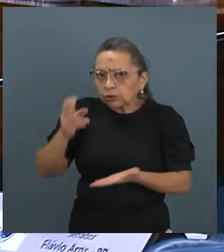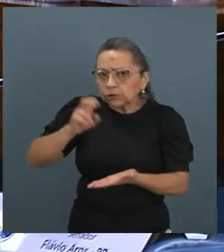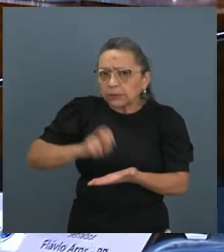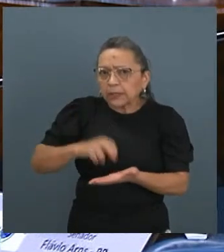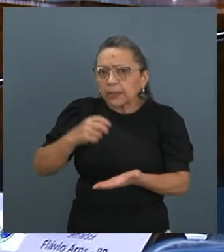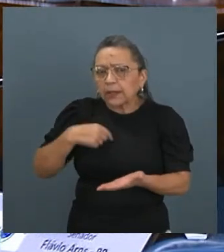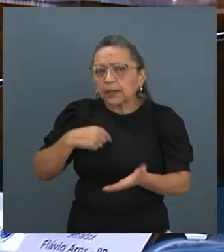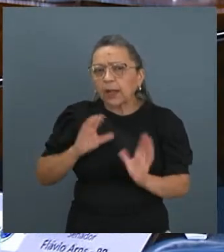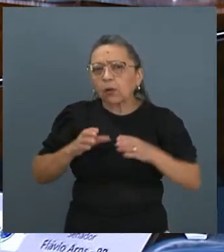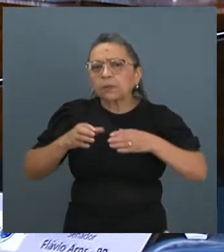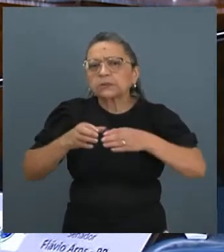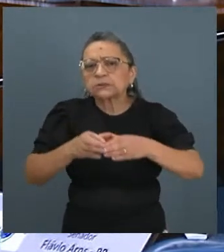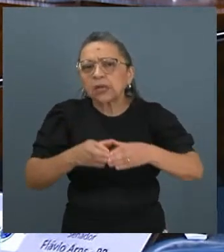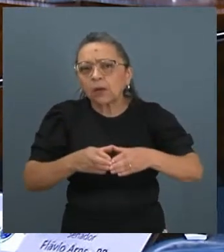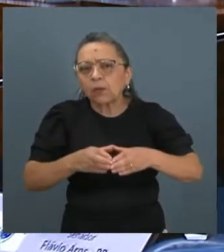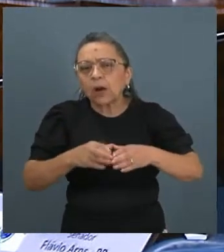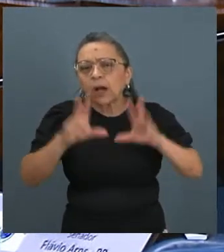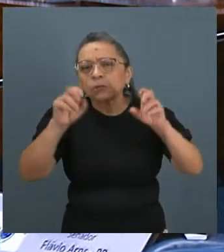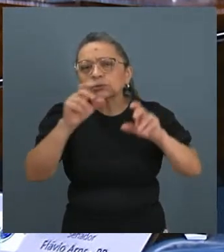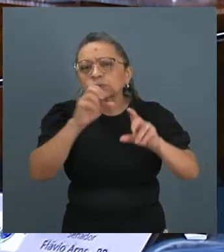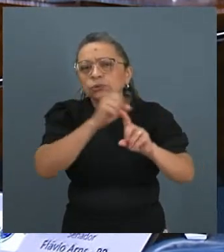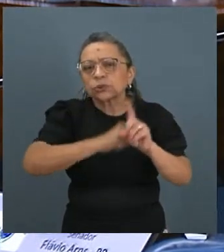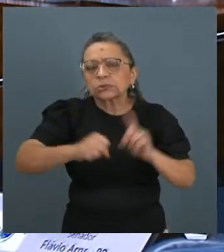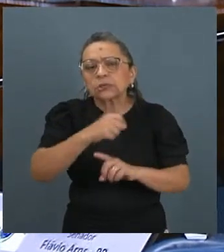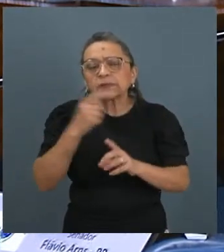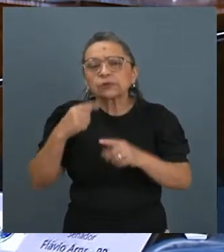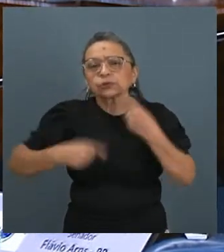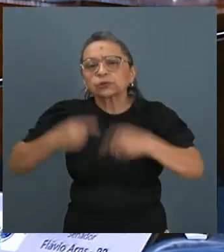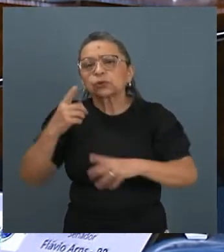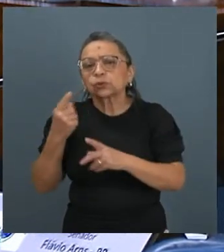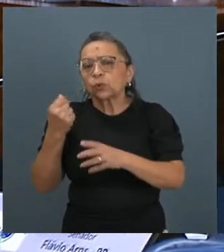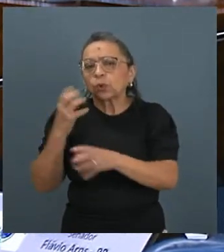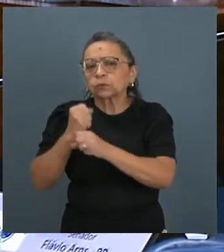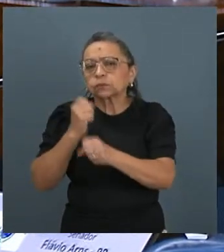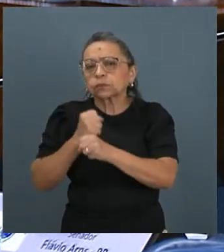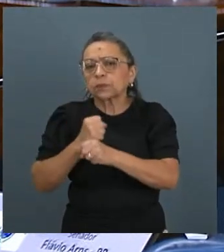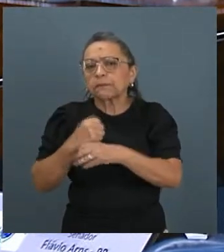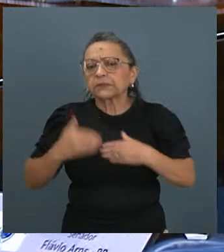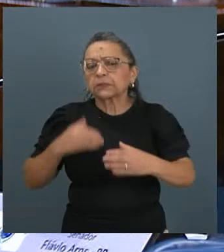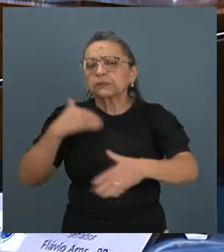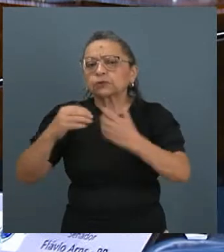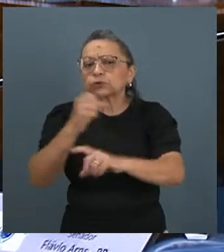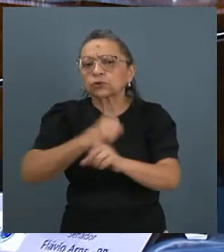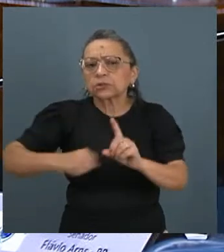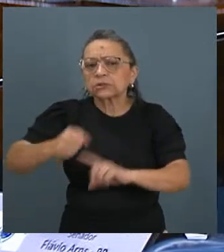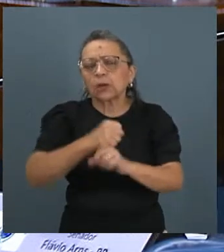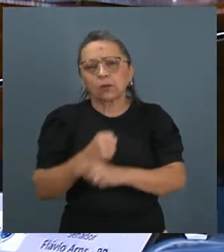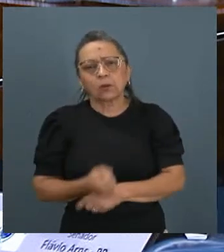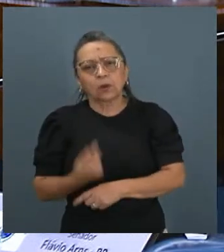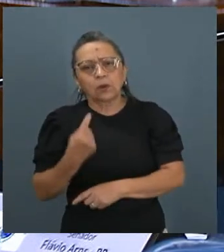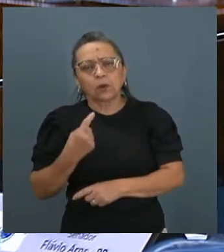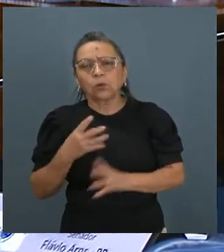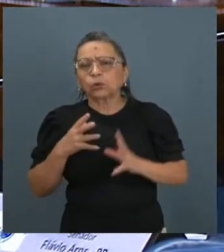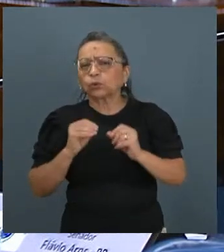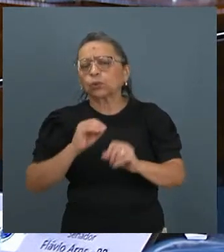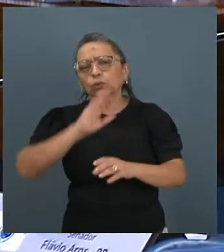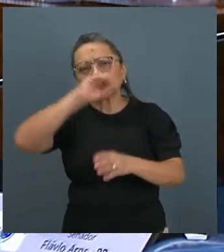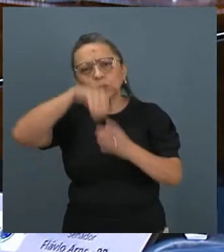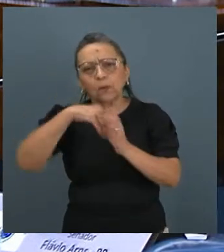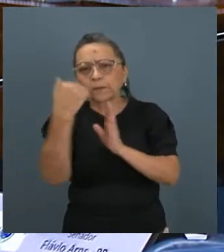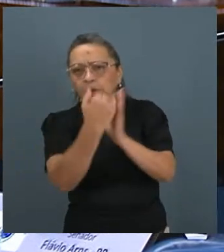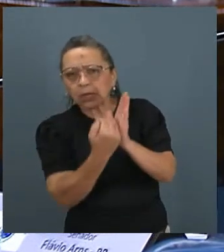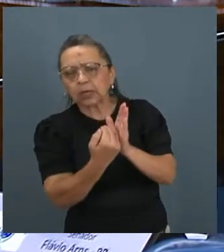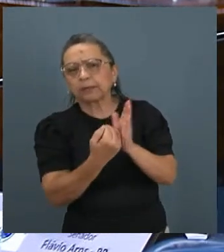na CAS o orçamento do Ministério do Desenvolvimento Social, com toda a Bolsa Família do